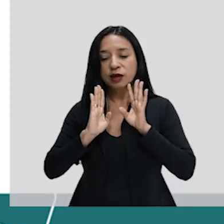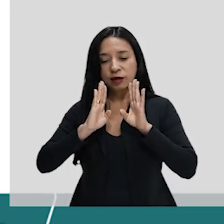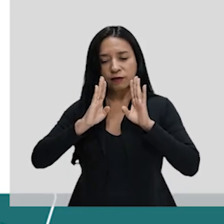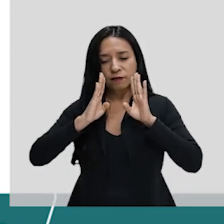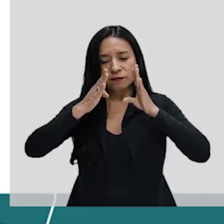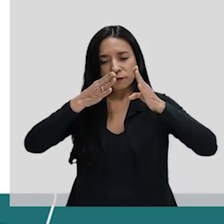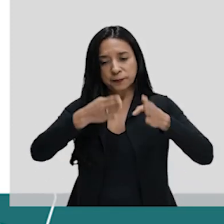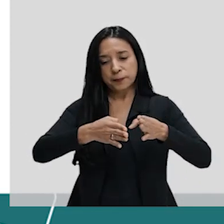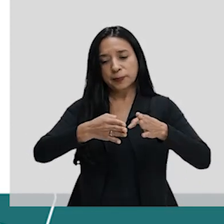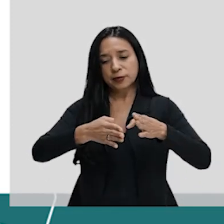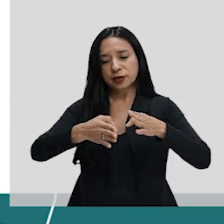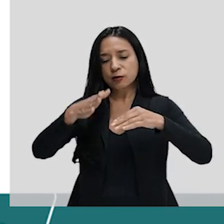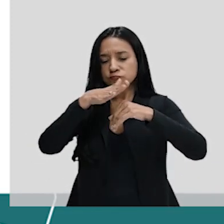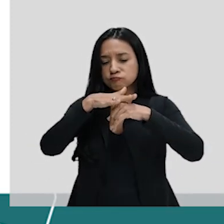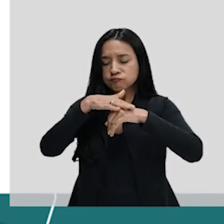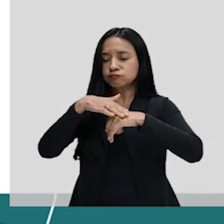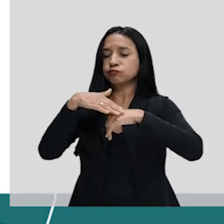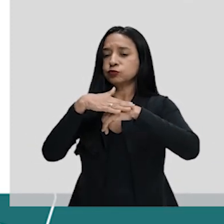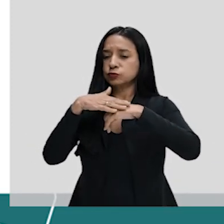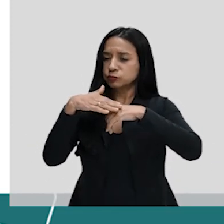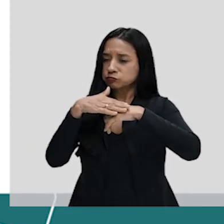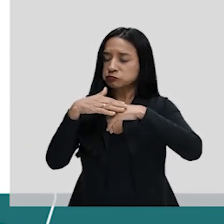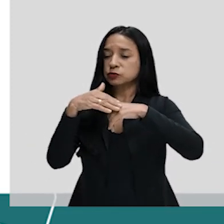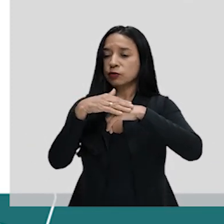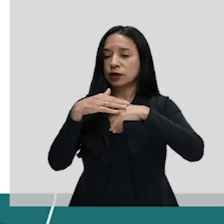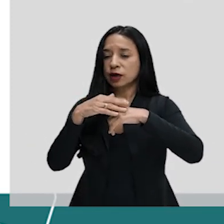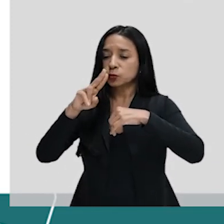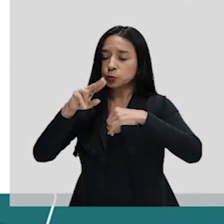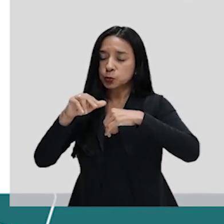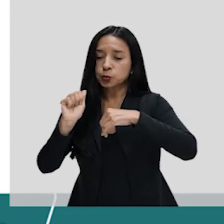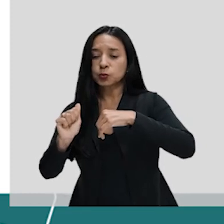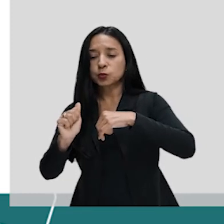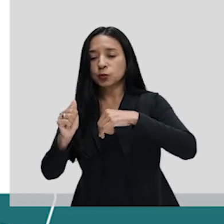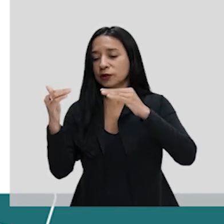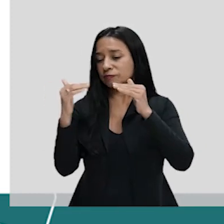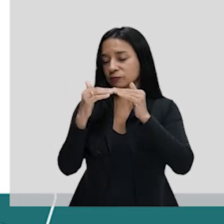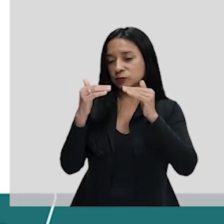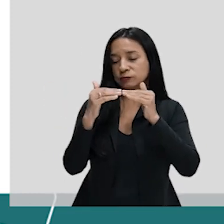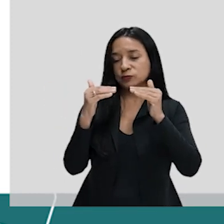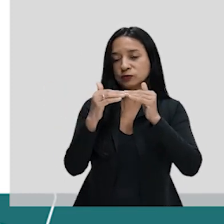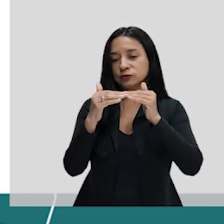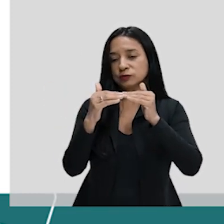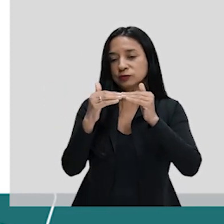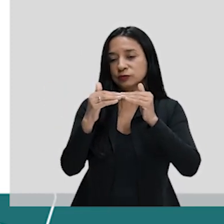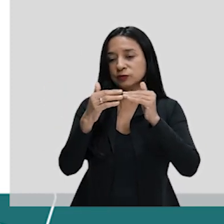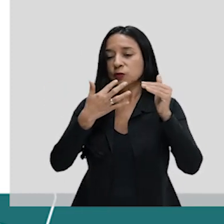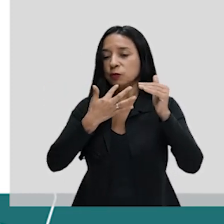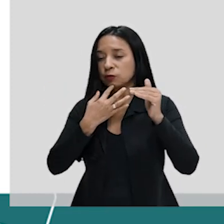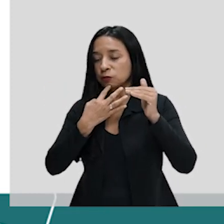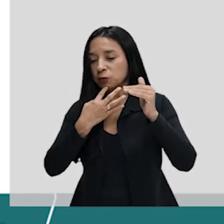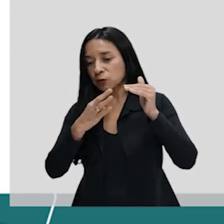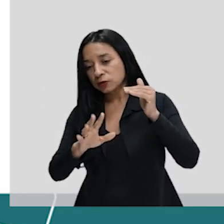que haja uma maior expressão do corpo, levando à manifestação de tudo aquilo que